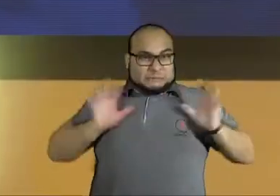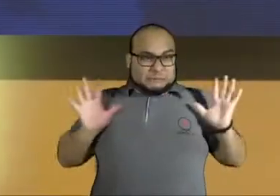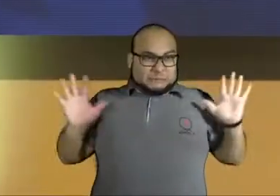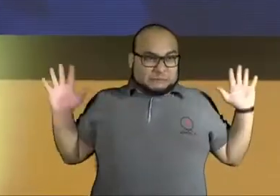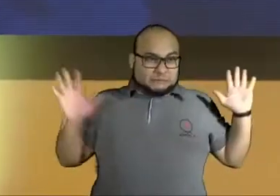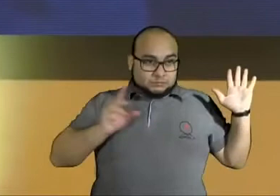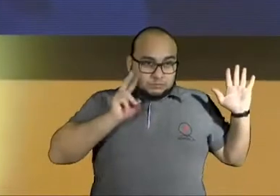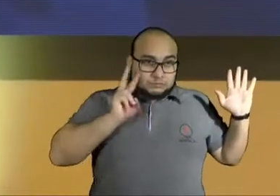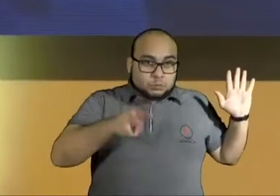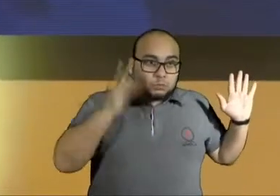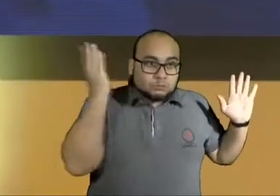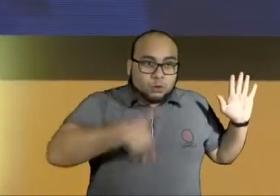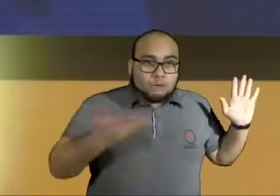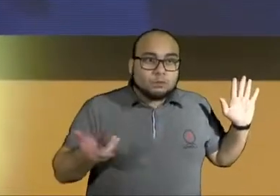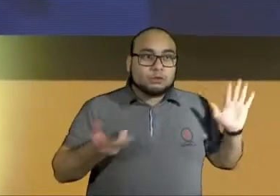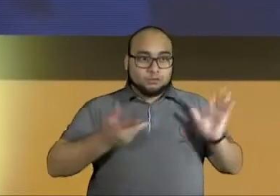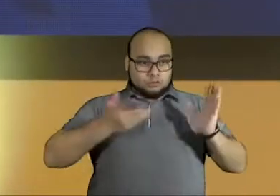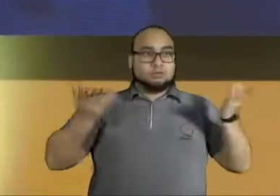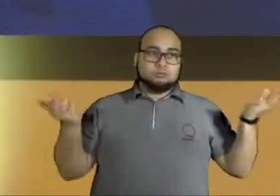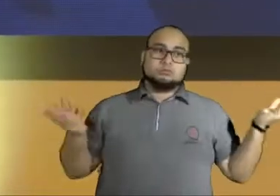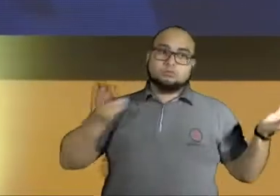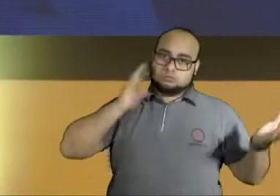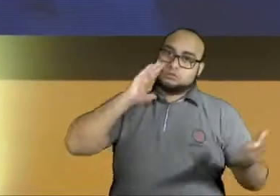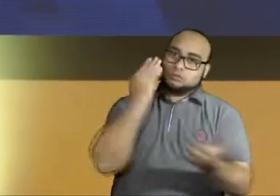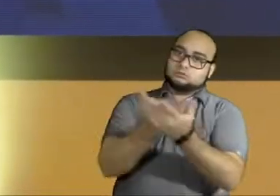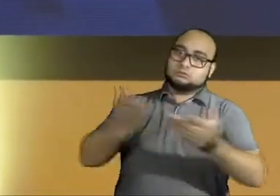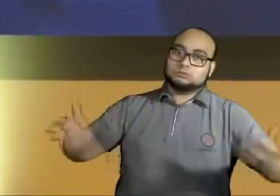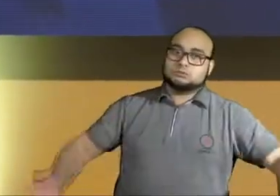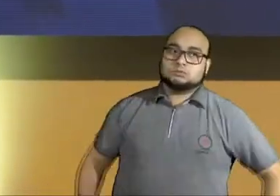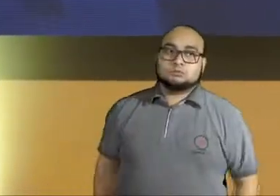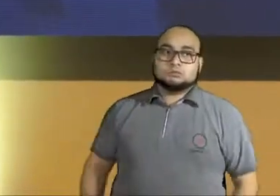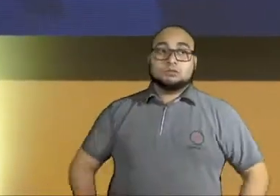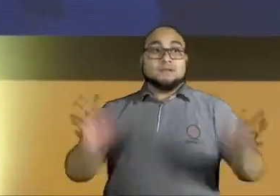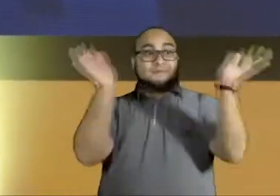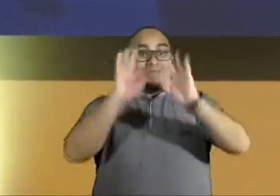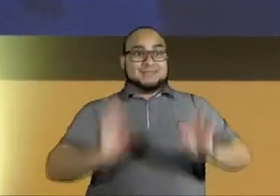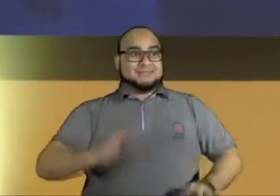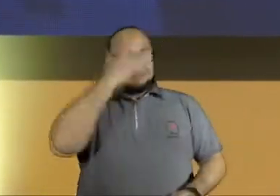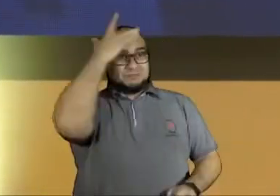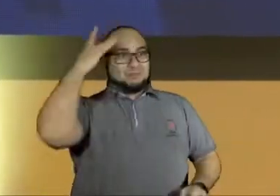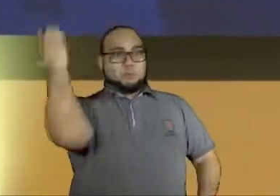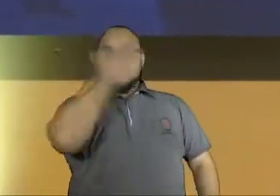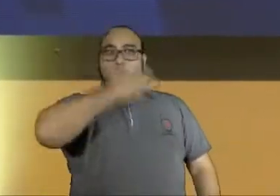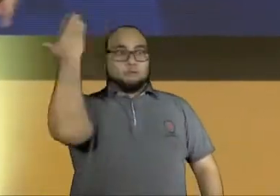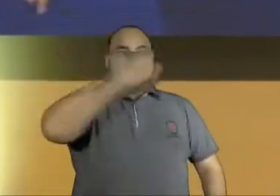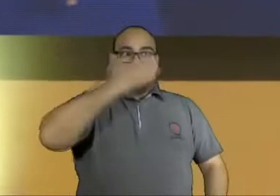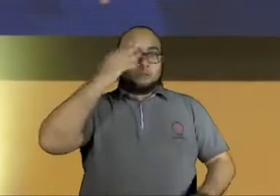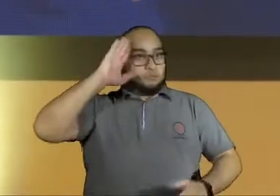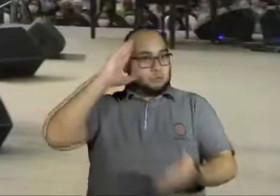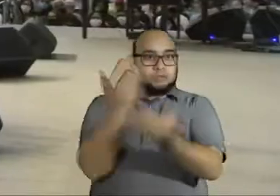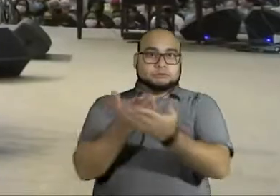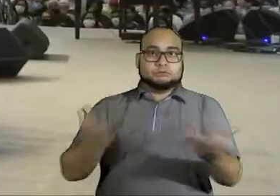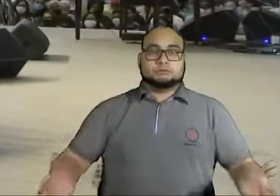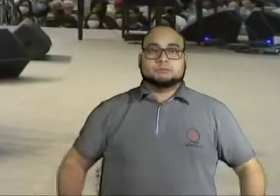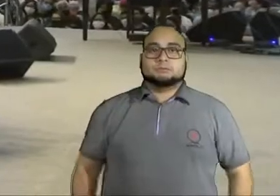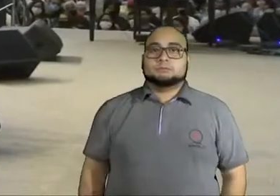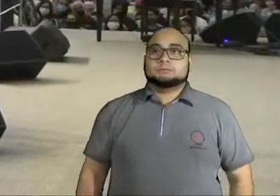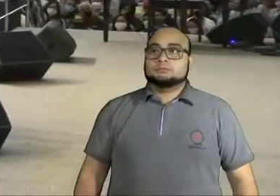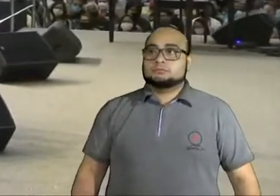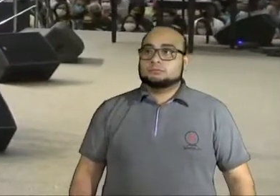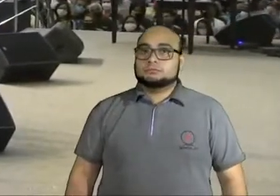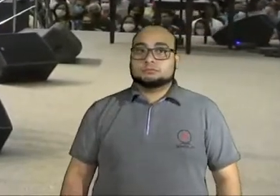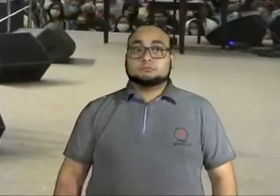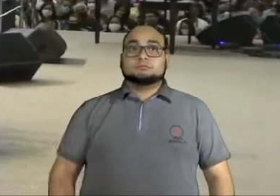crê, Tomé? Agora eu creio. Mas bem-aventurados que não viram, mas creram. Escute isso. Camila,